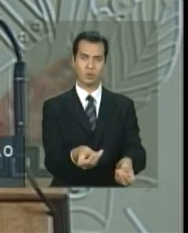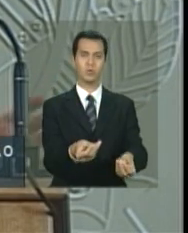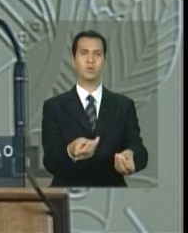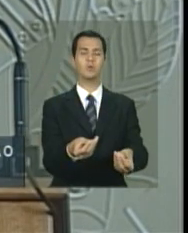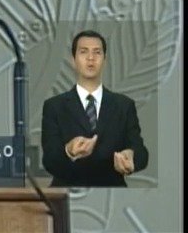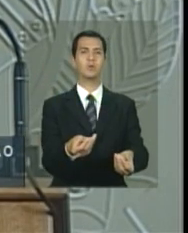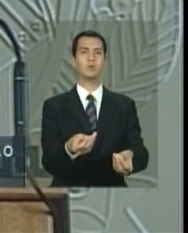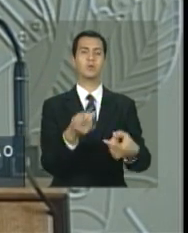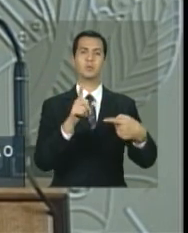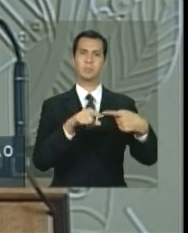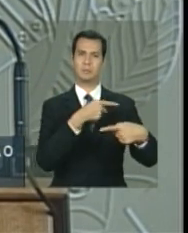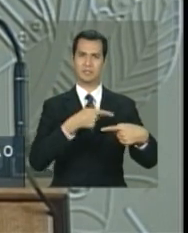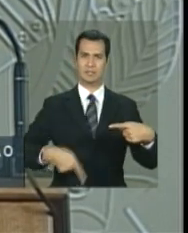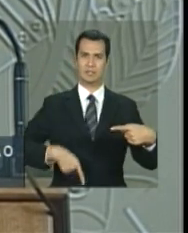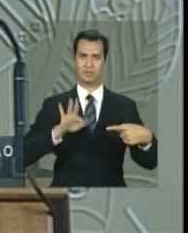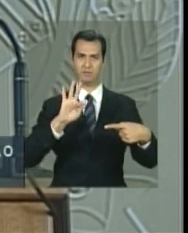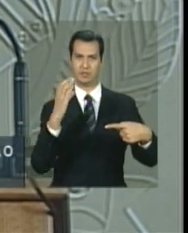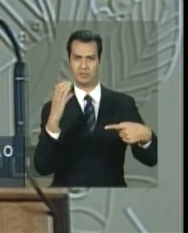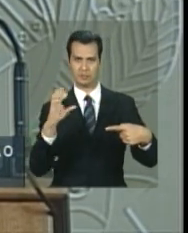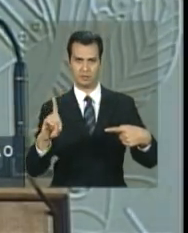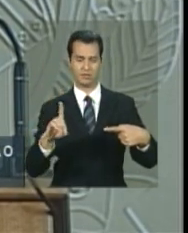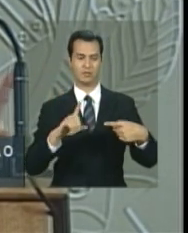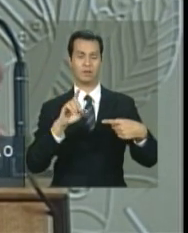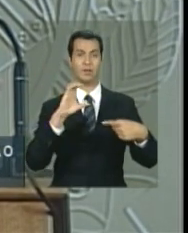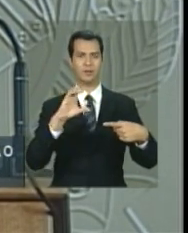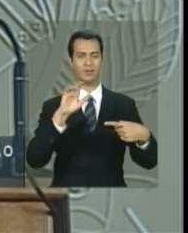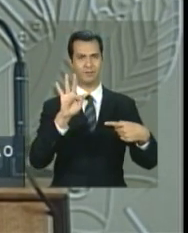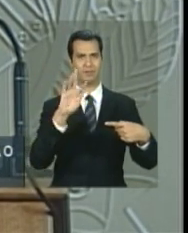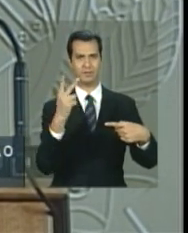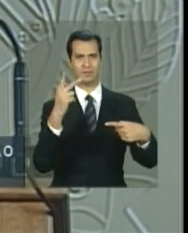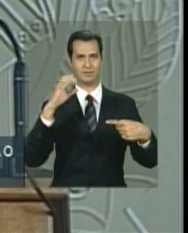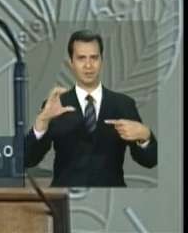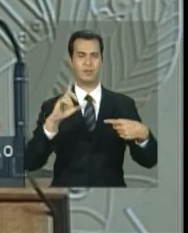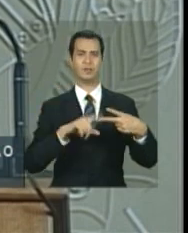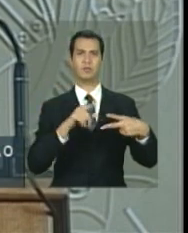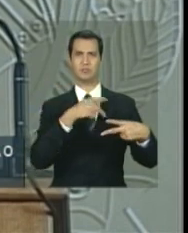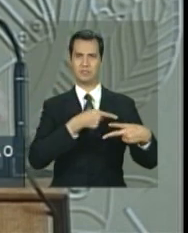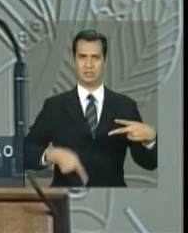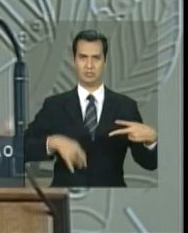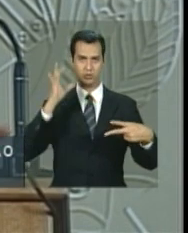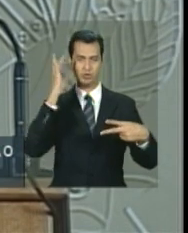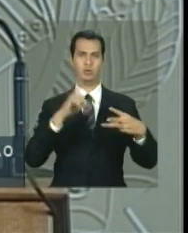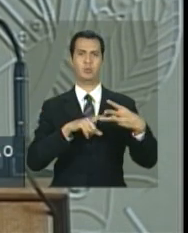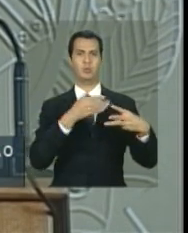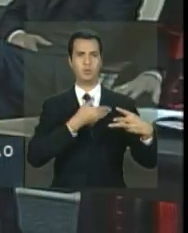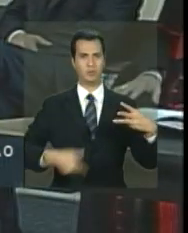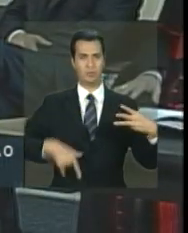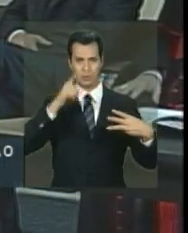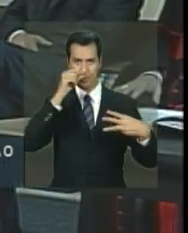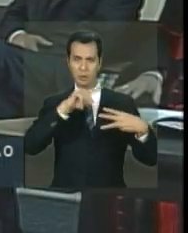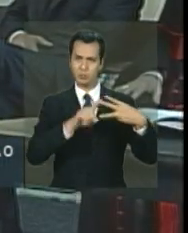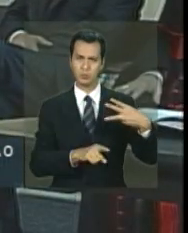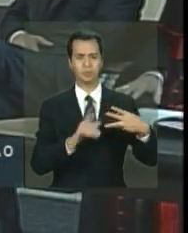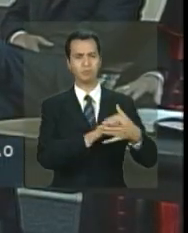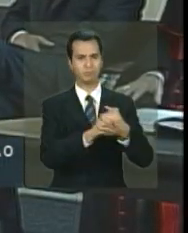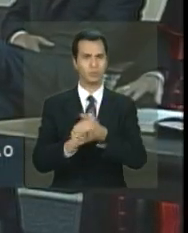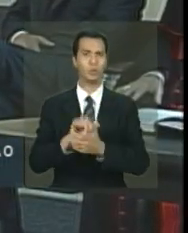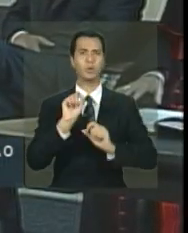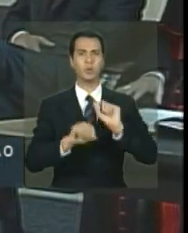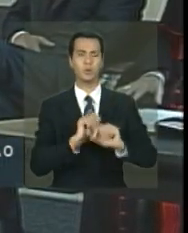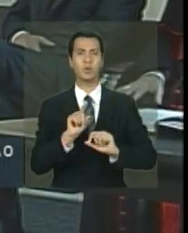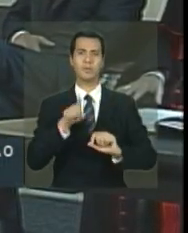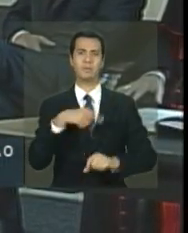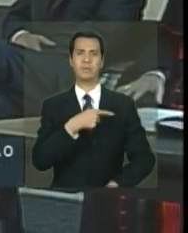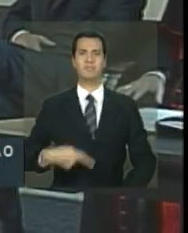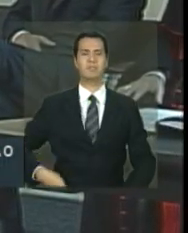Henrique, governador Geraldo Alckmin. É uma homenagem à cidade de São Paulo, o fato do prefeito Gilberto Kassab tê-los